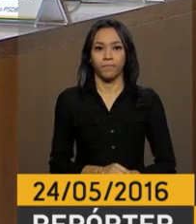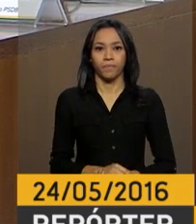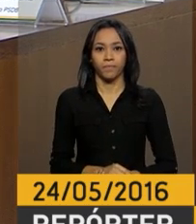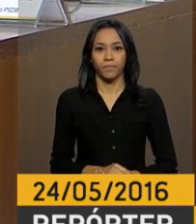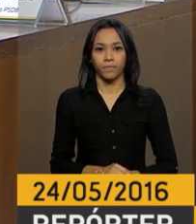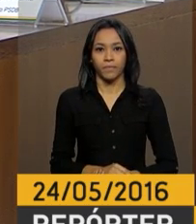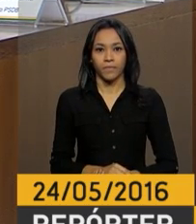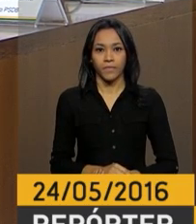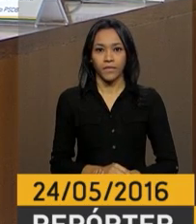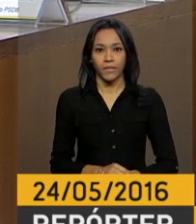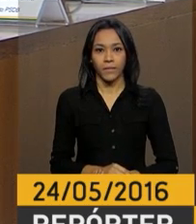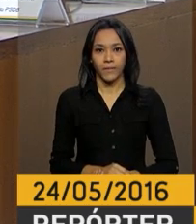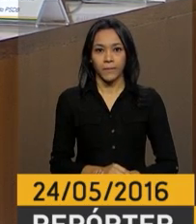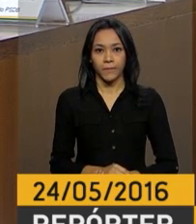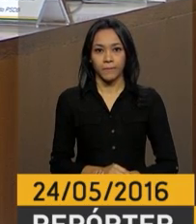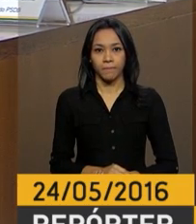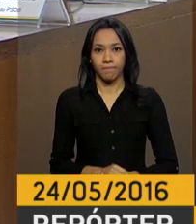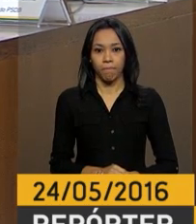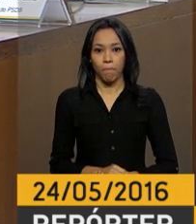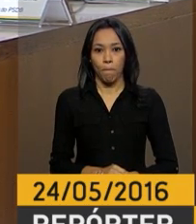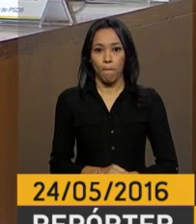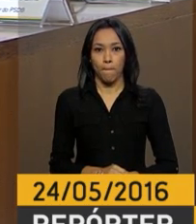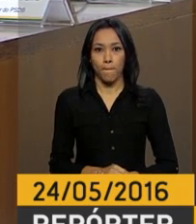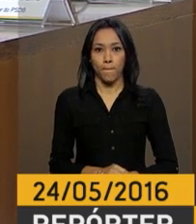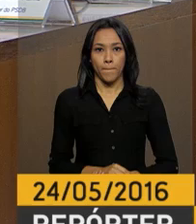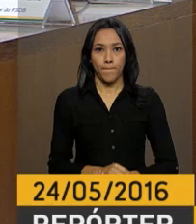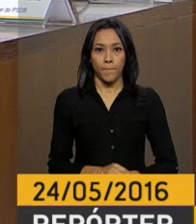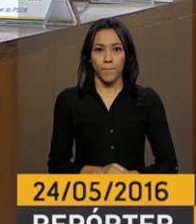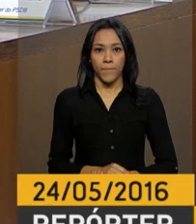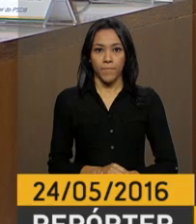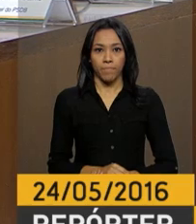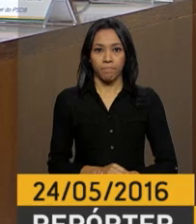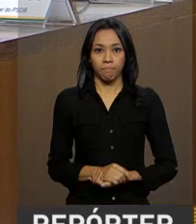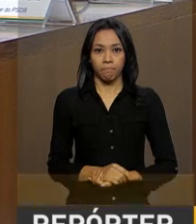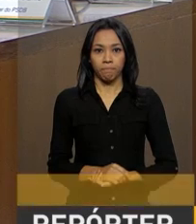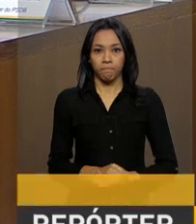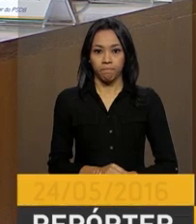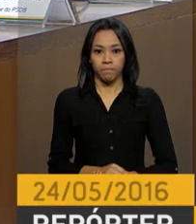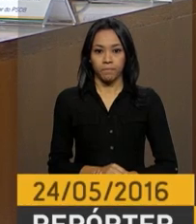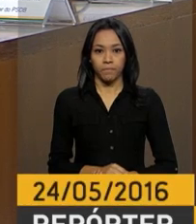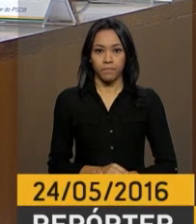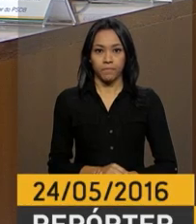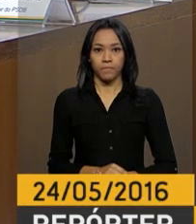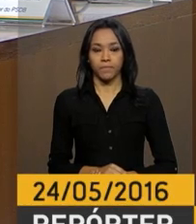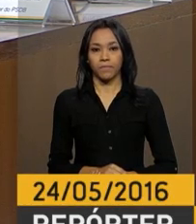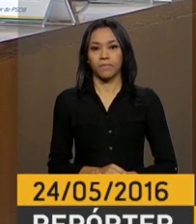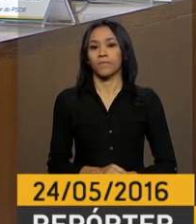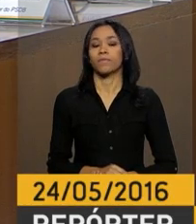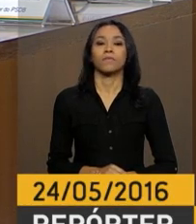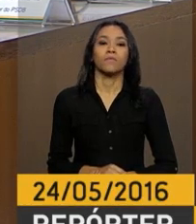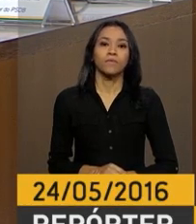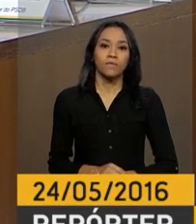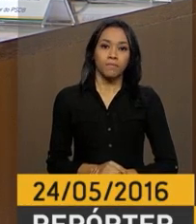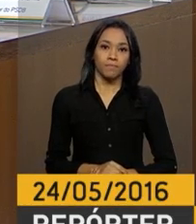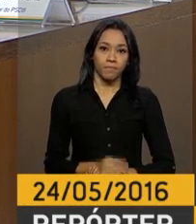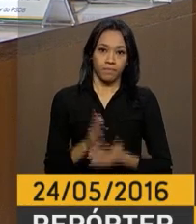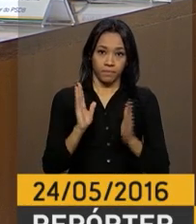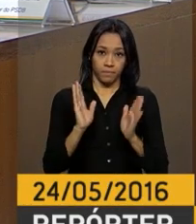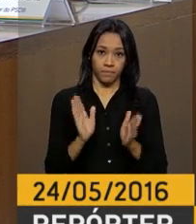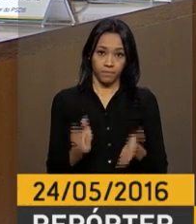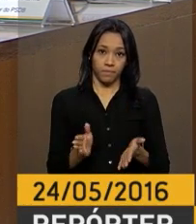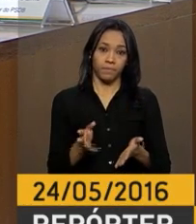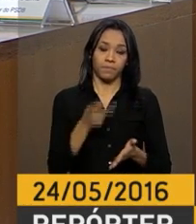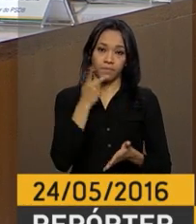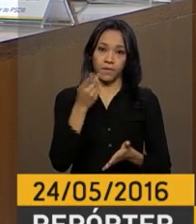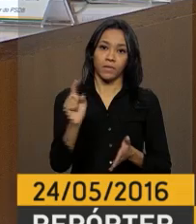Obrigado, presidente. Eu acho que as mensagens básicas já foram dadas pelo presidente. São as